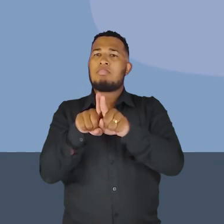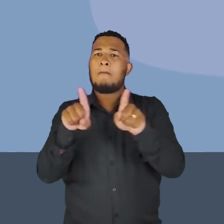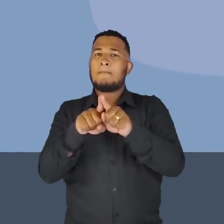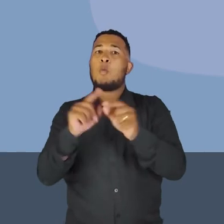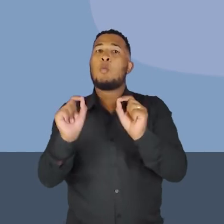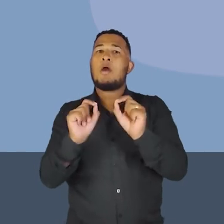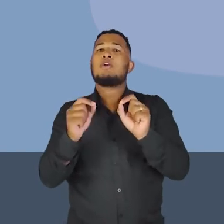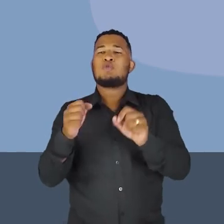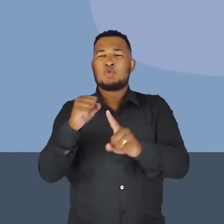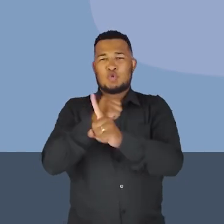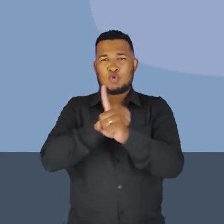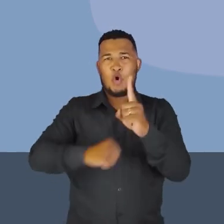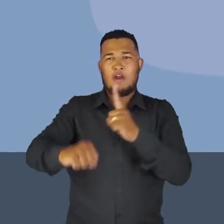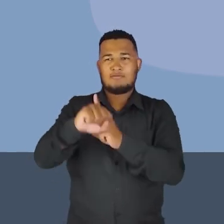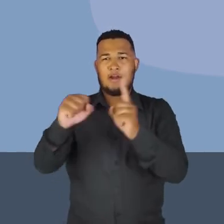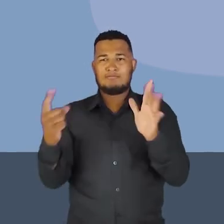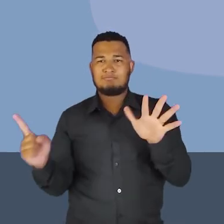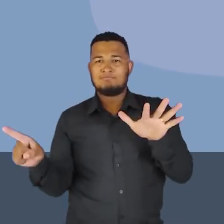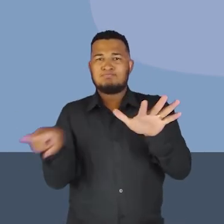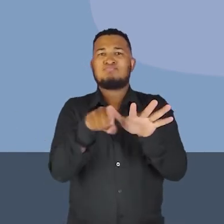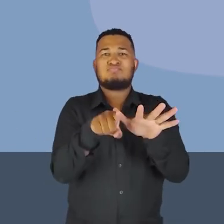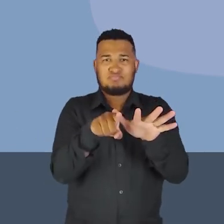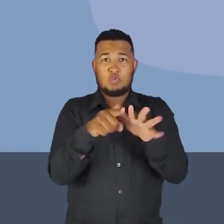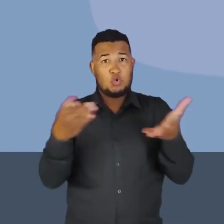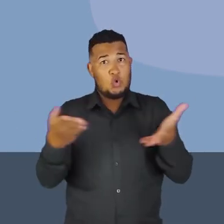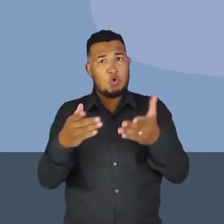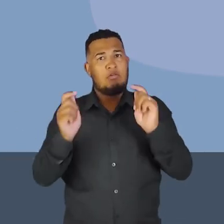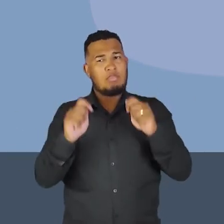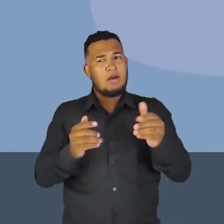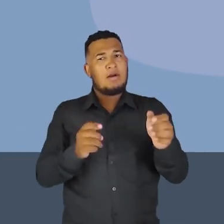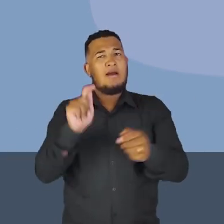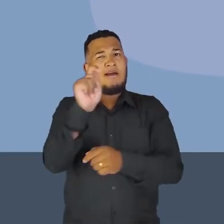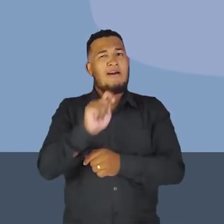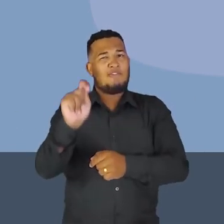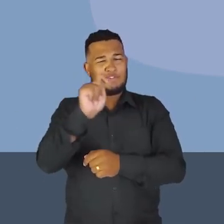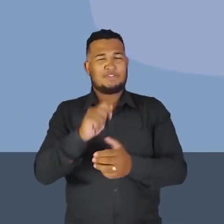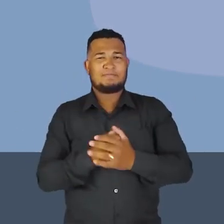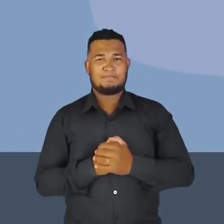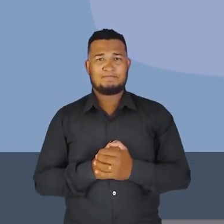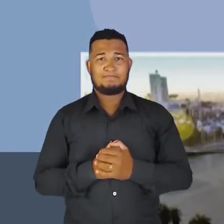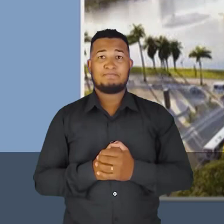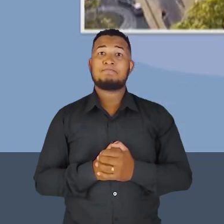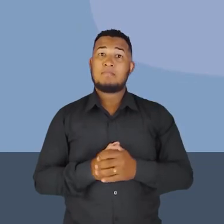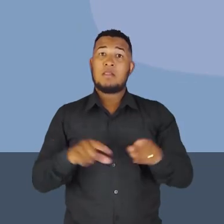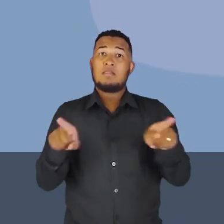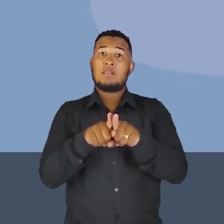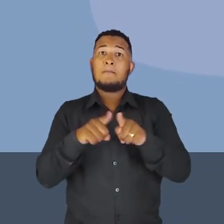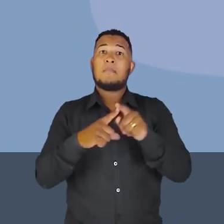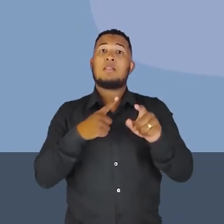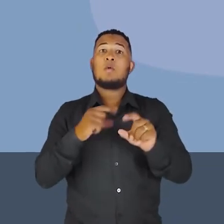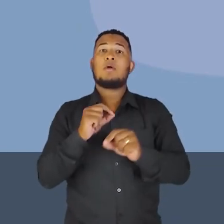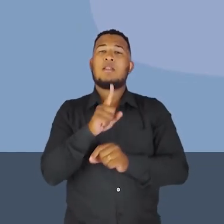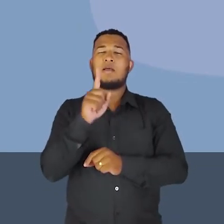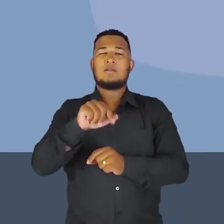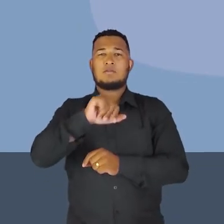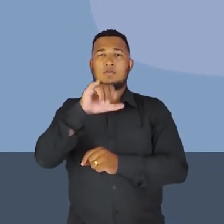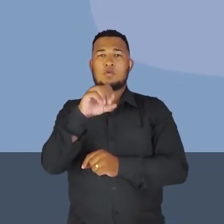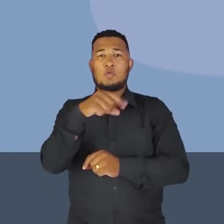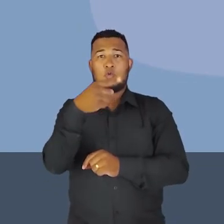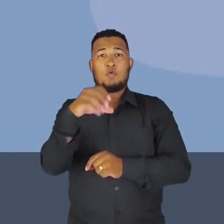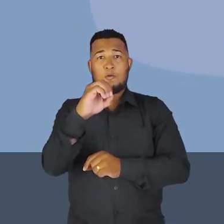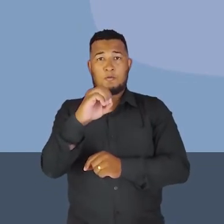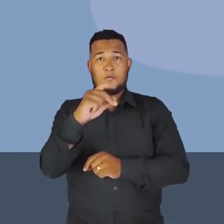social desses profissionais que hoje atuam por meio de associações. Temos também, então, em João Pessoa, né, a